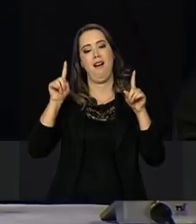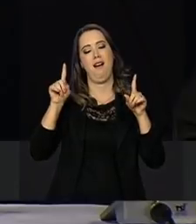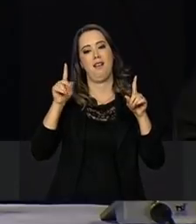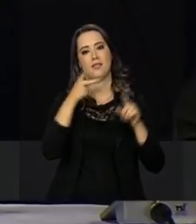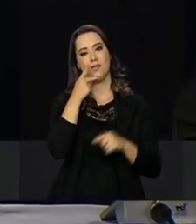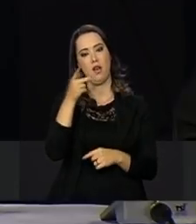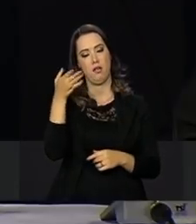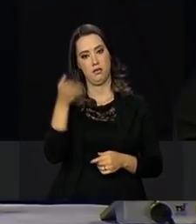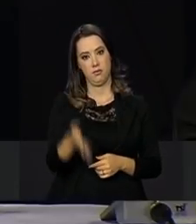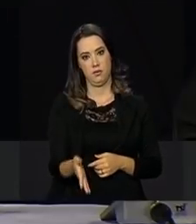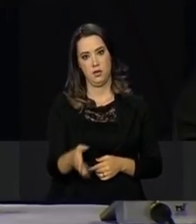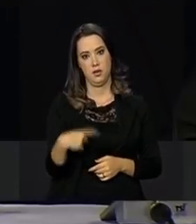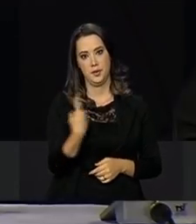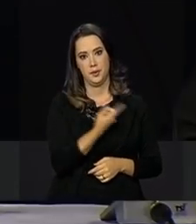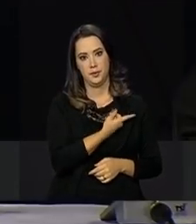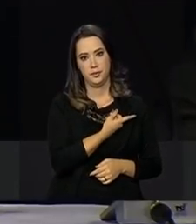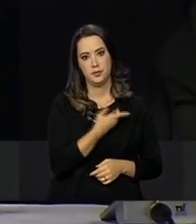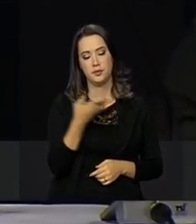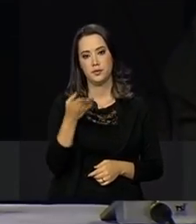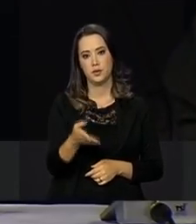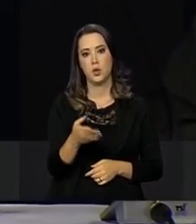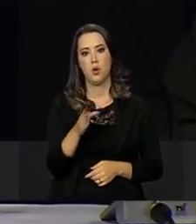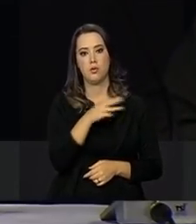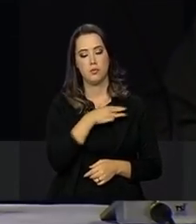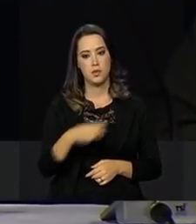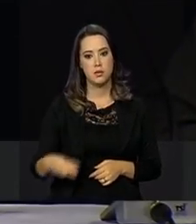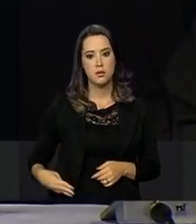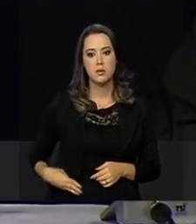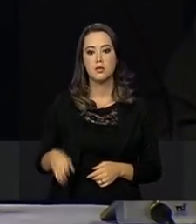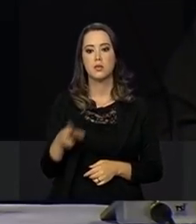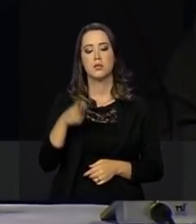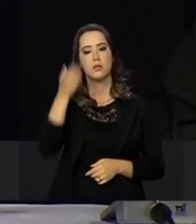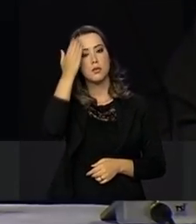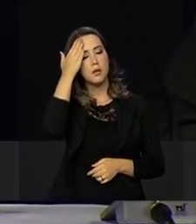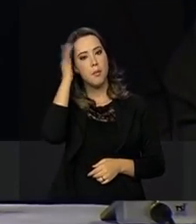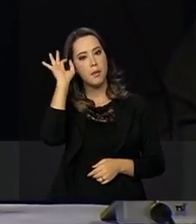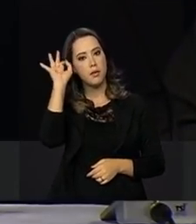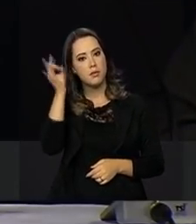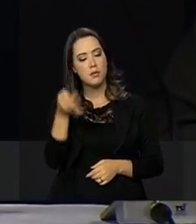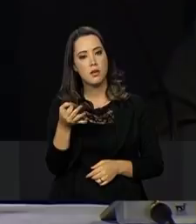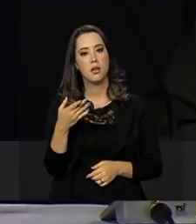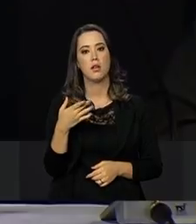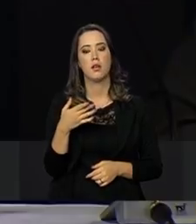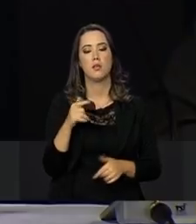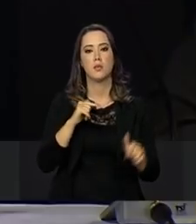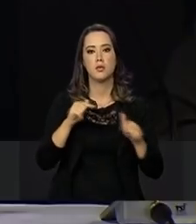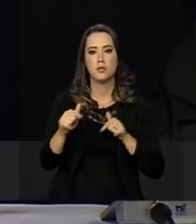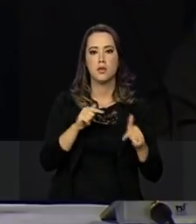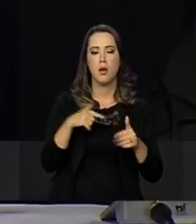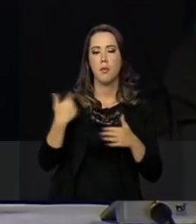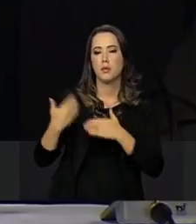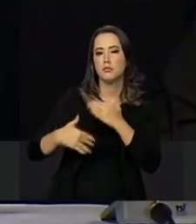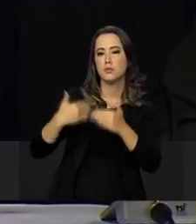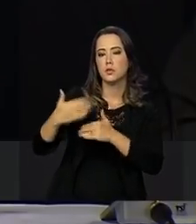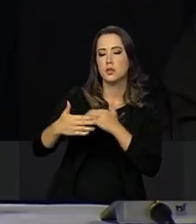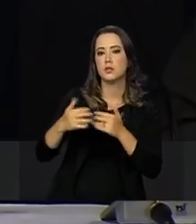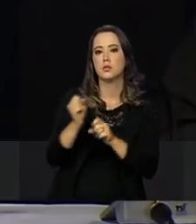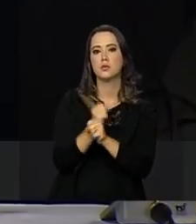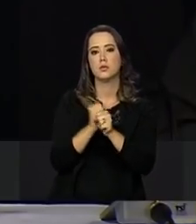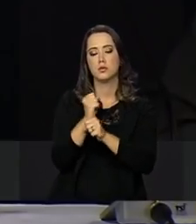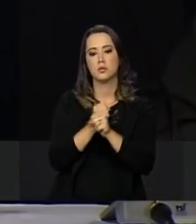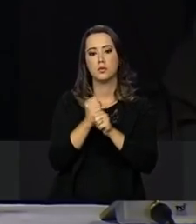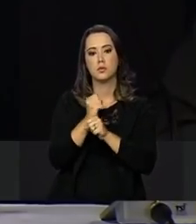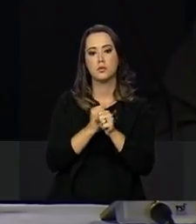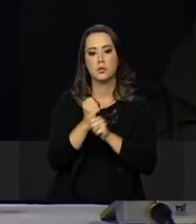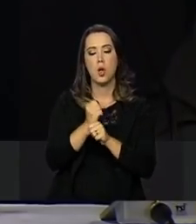digo eu, e dizemos todos nós ministros com conhecimento de causa, pelo exercício não só de muitos anos do parlamento, Laerte